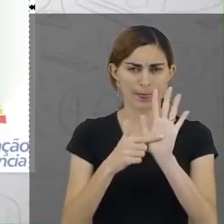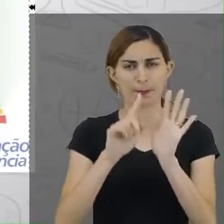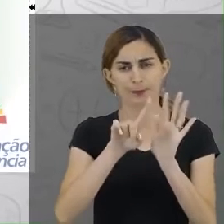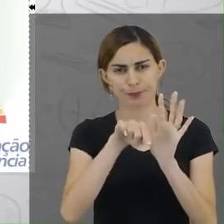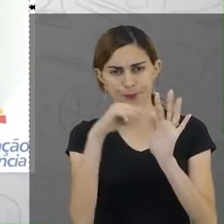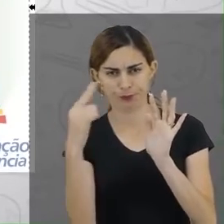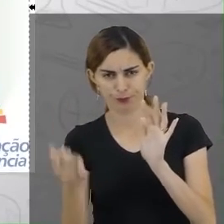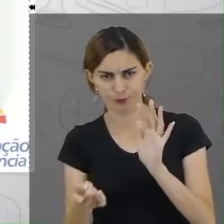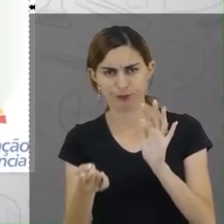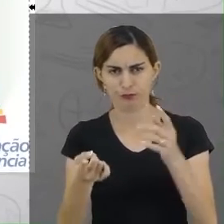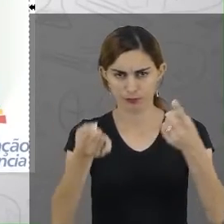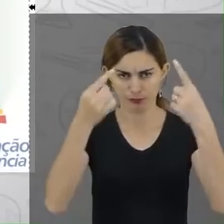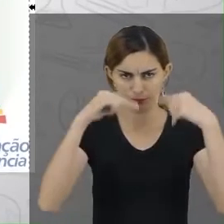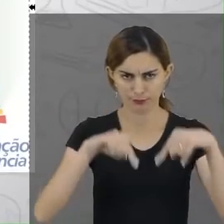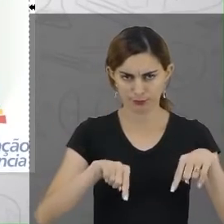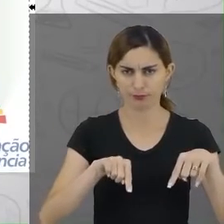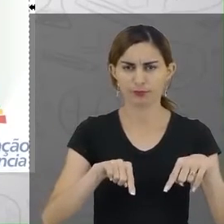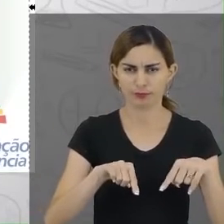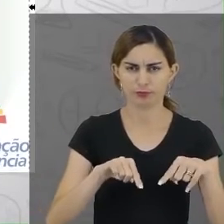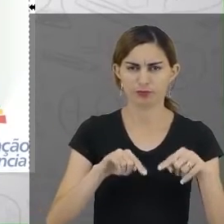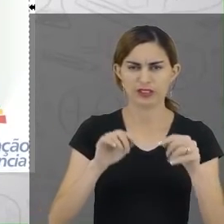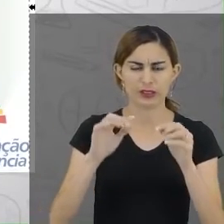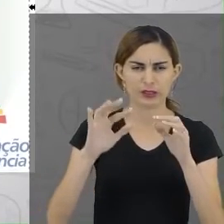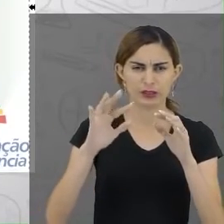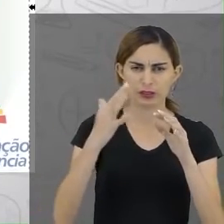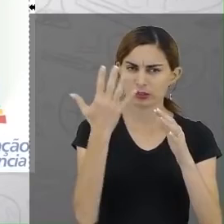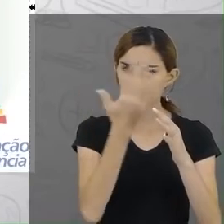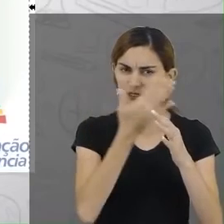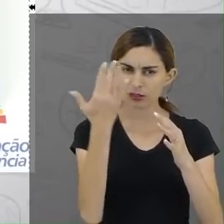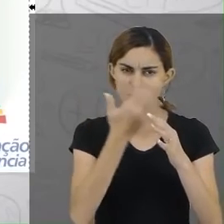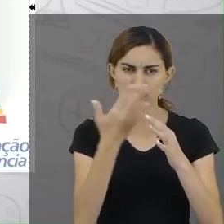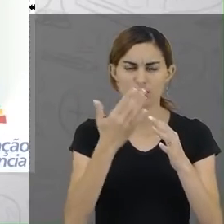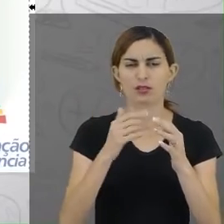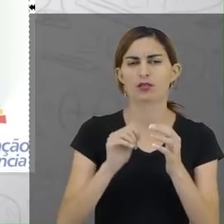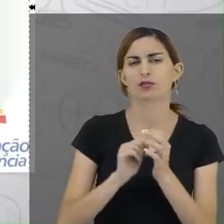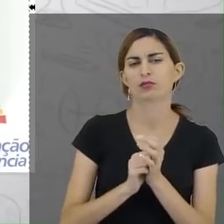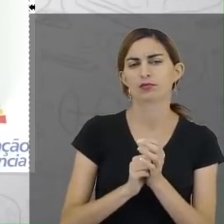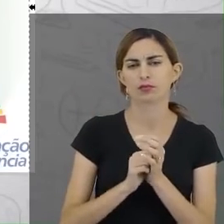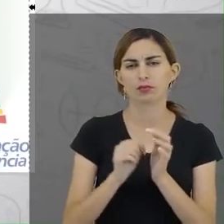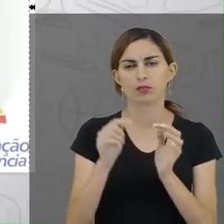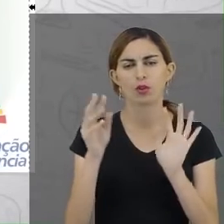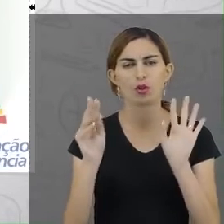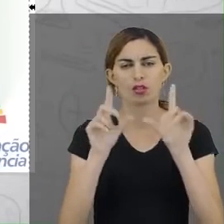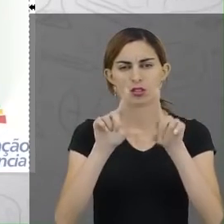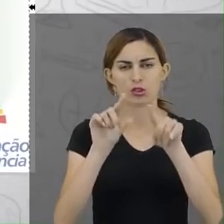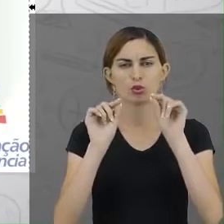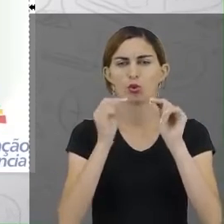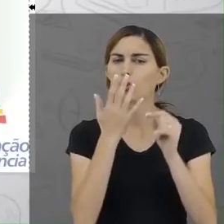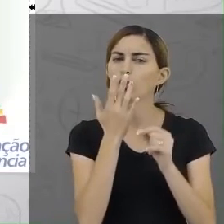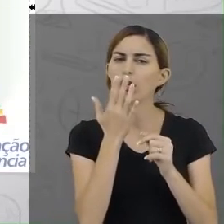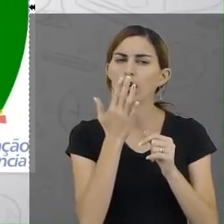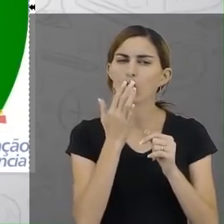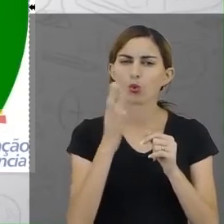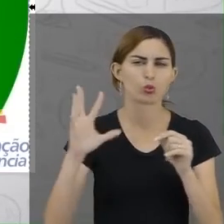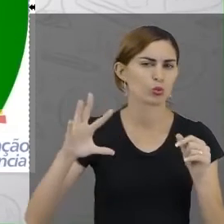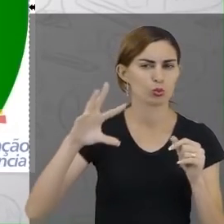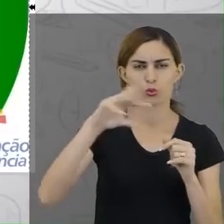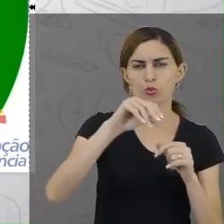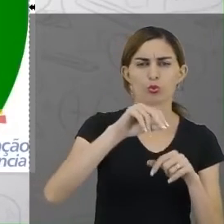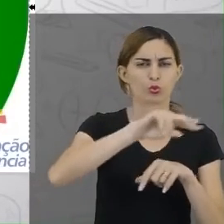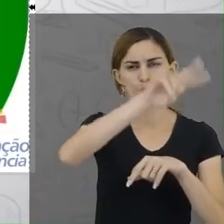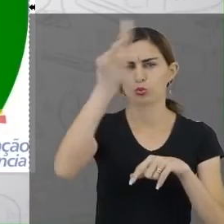Nesse canal daqui, que ele representa o canal de transparência, o canal de alfa, vamos colocar para ele